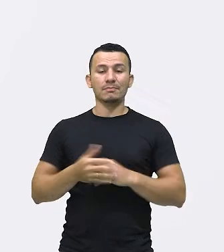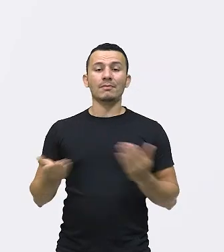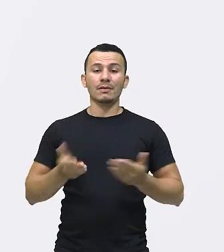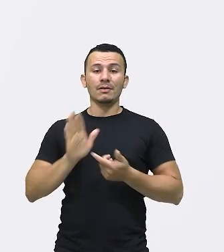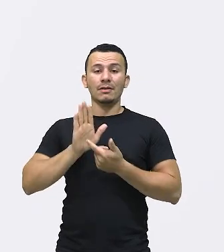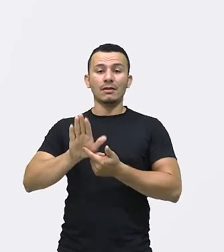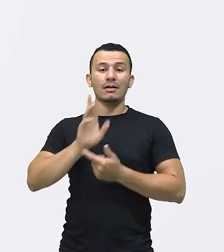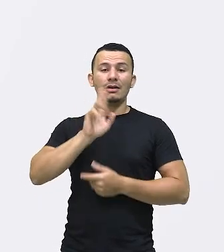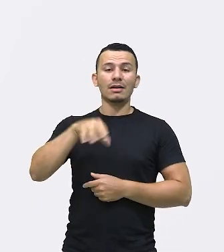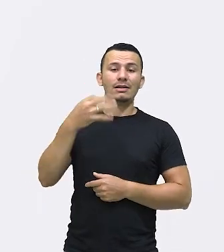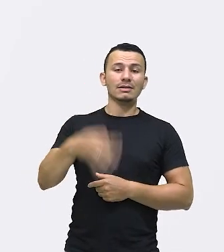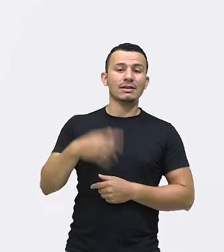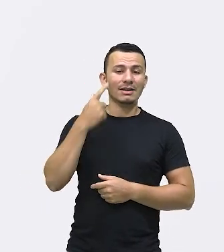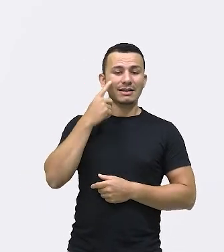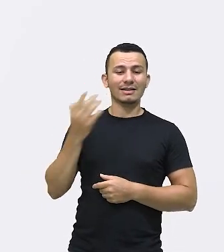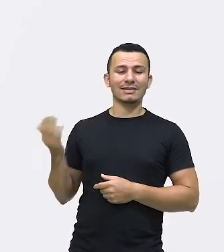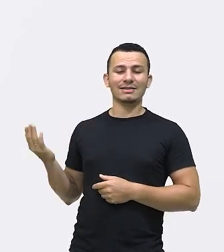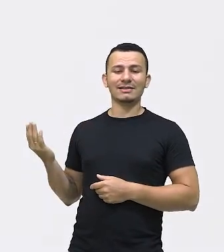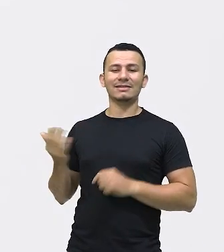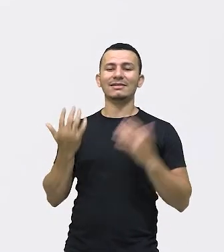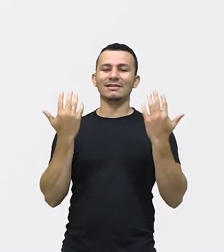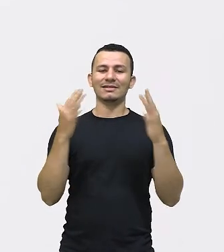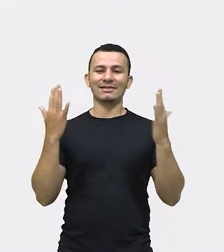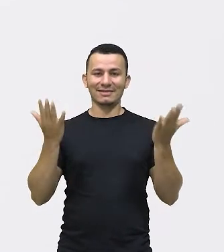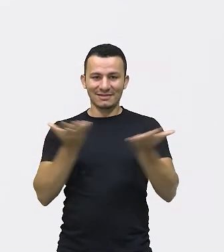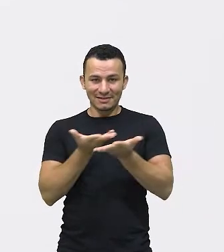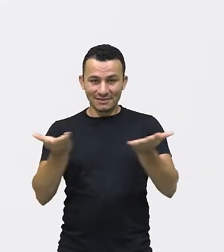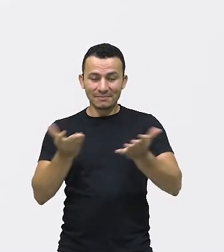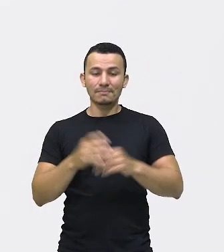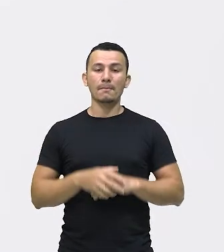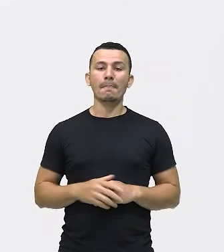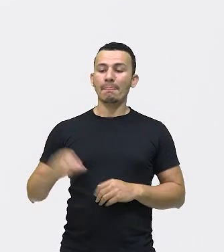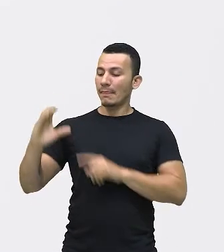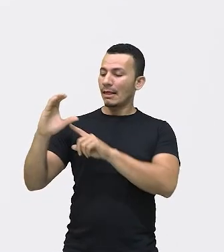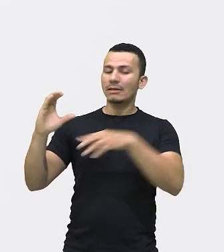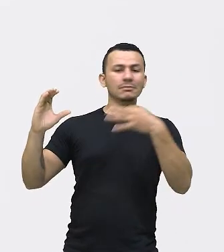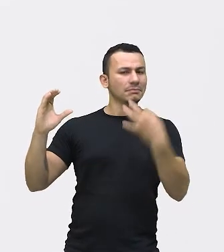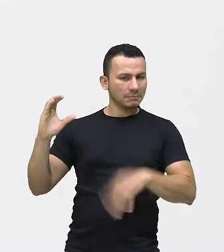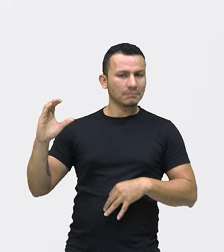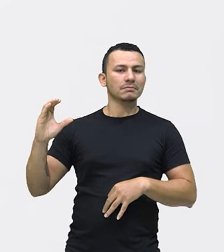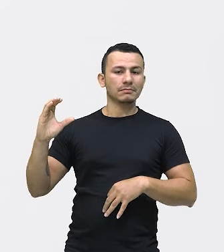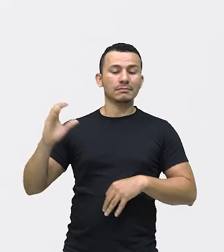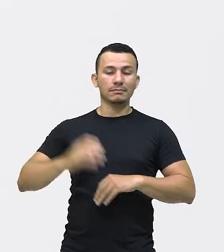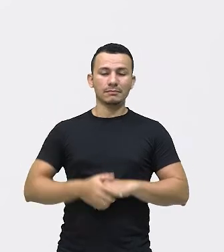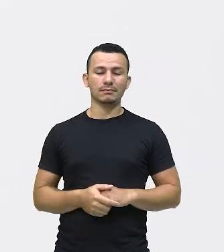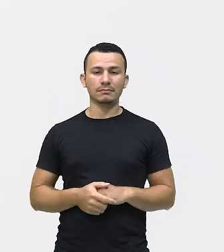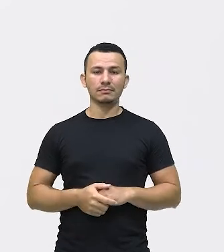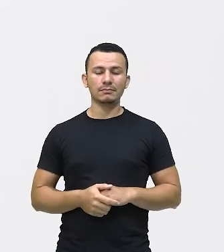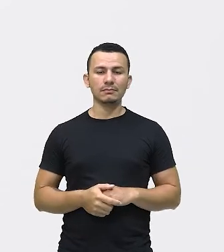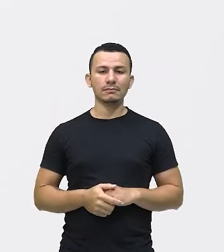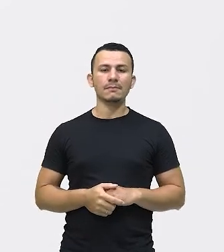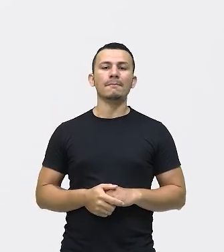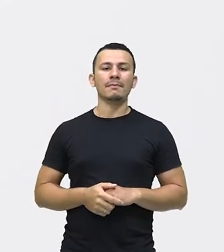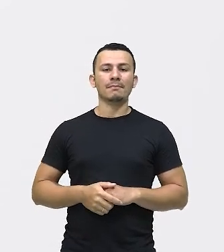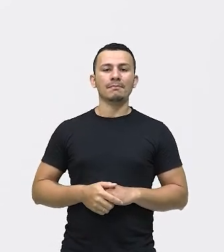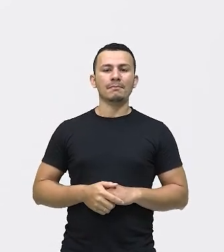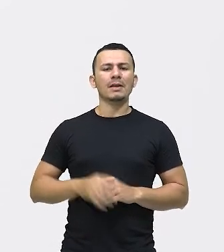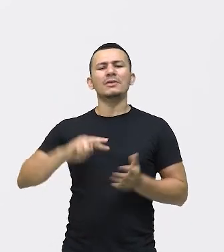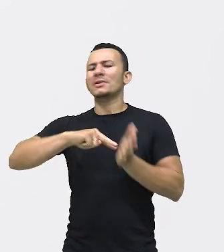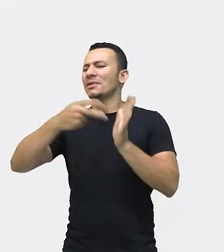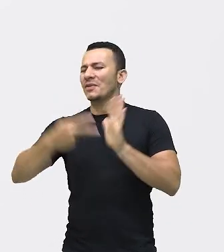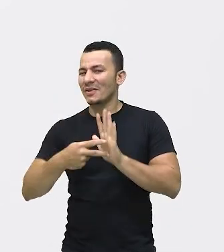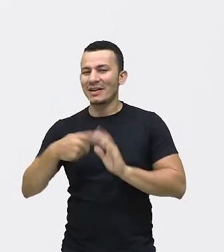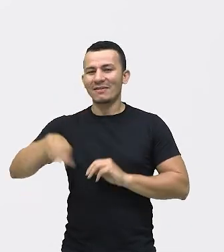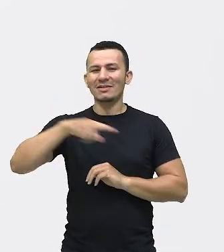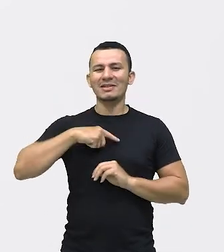nossa resposta. Parabéns! Acertaram! A alternativa correta é a letra C. Isso significa que vocês estavam prestando